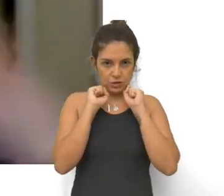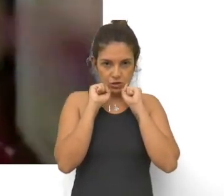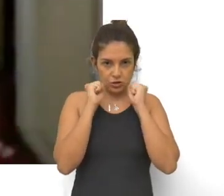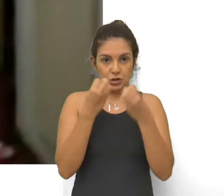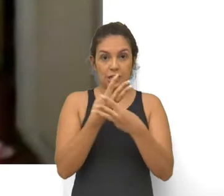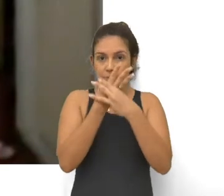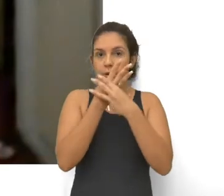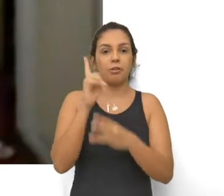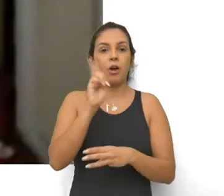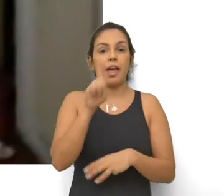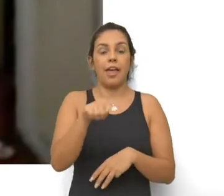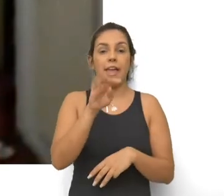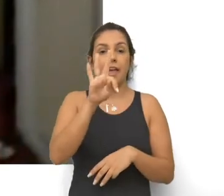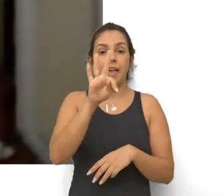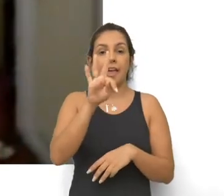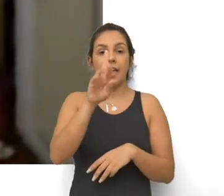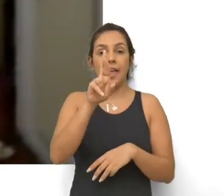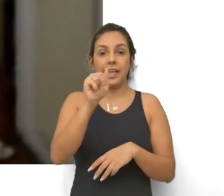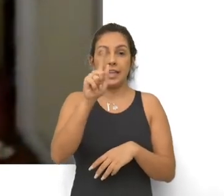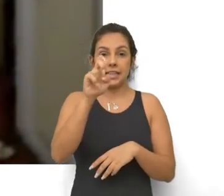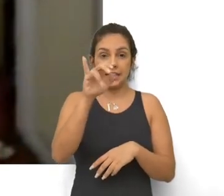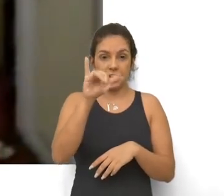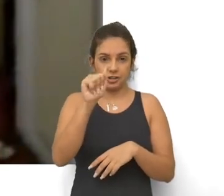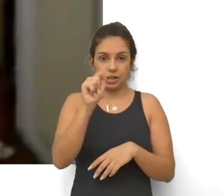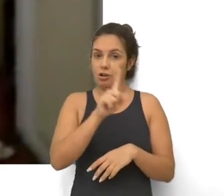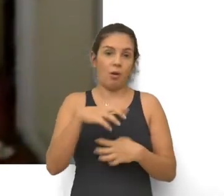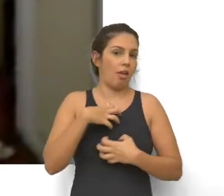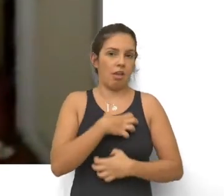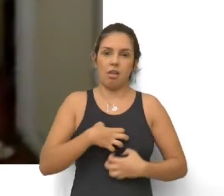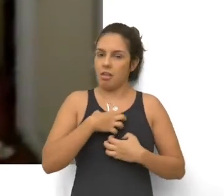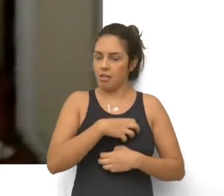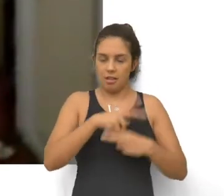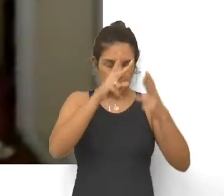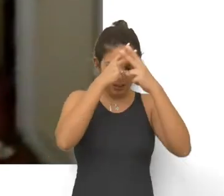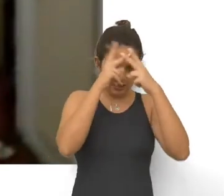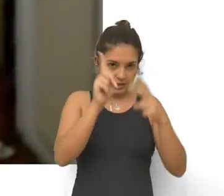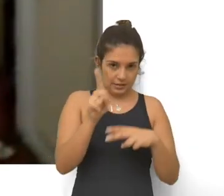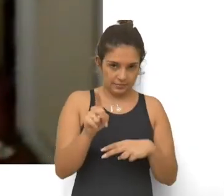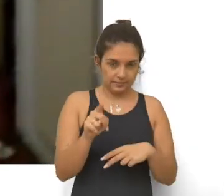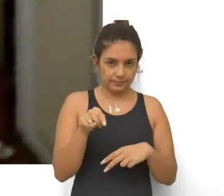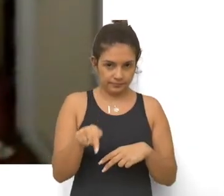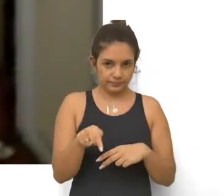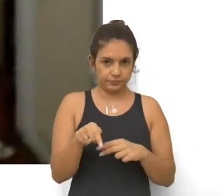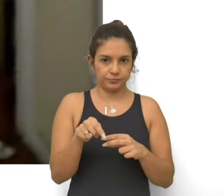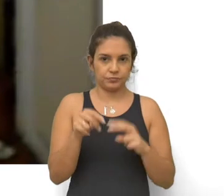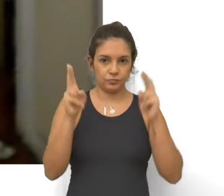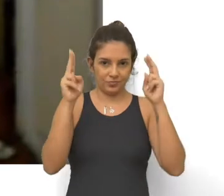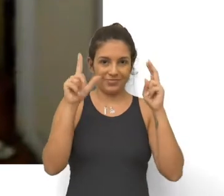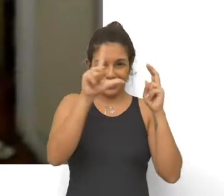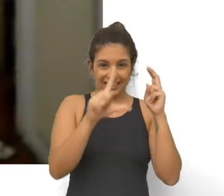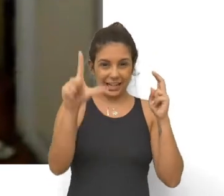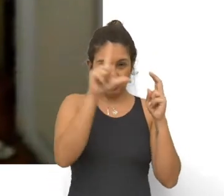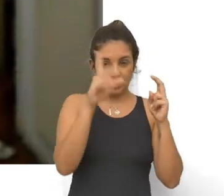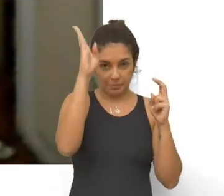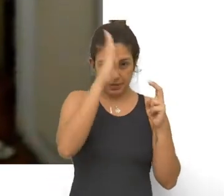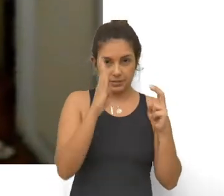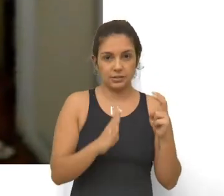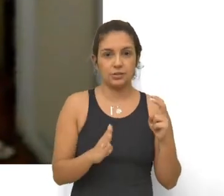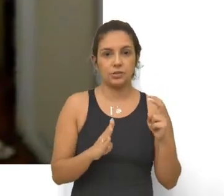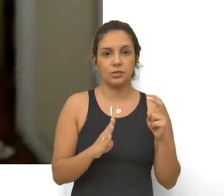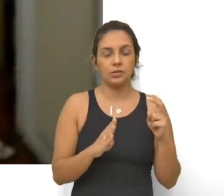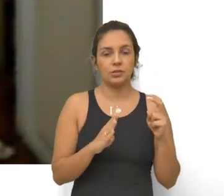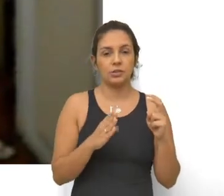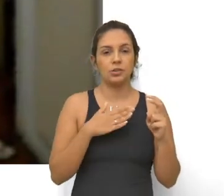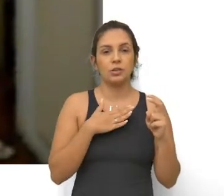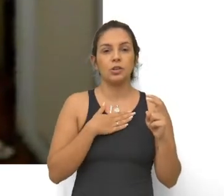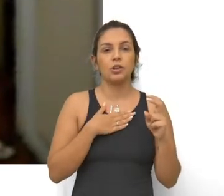até o limite. A tragédia, como gênero literário, é diferente. Aqui, em termos da literatura brasileira, eu tomei o